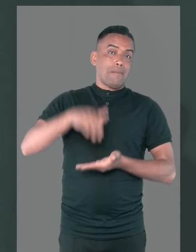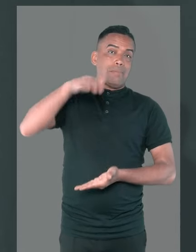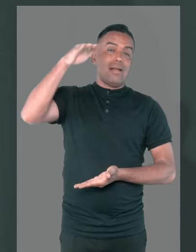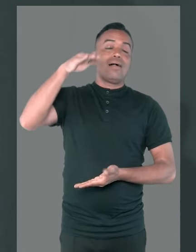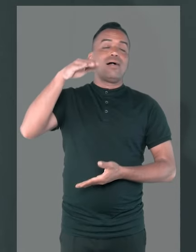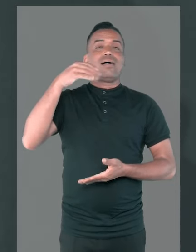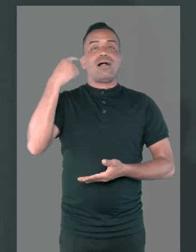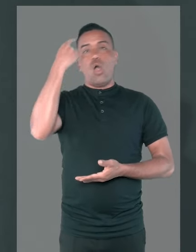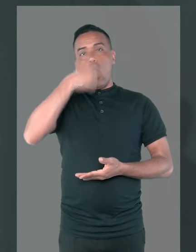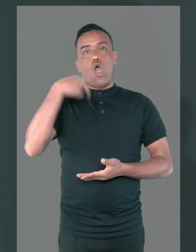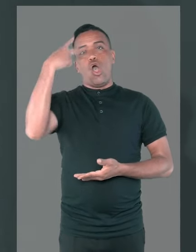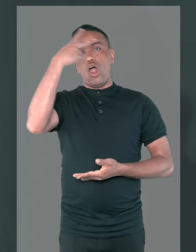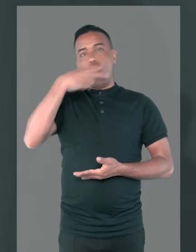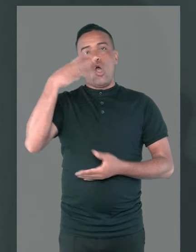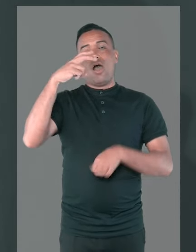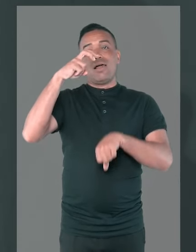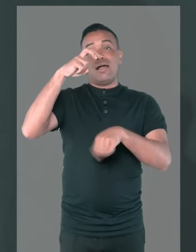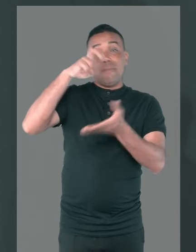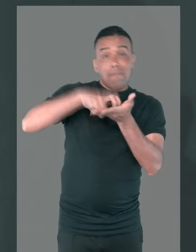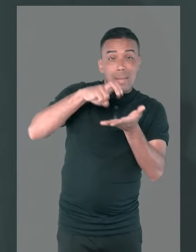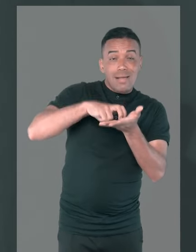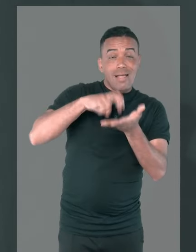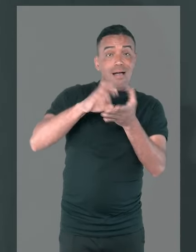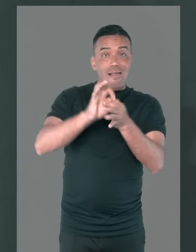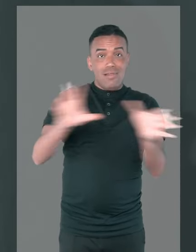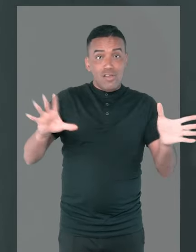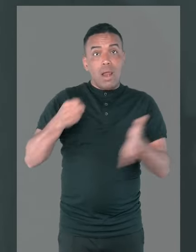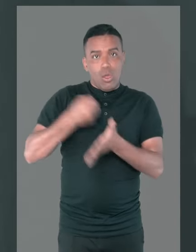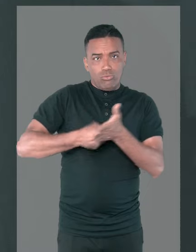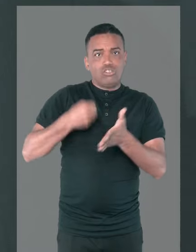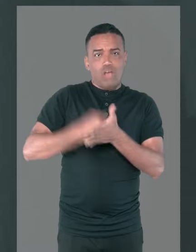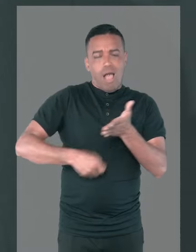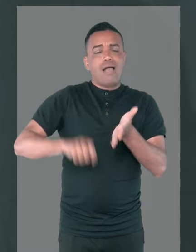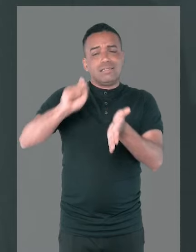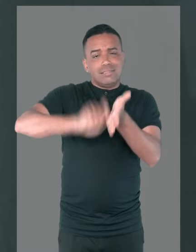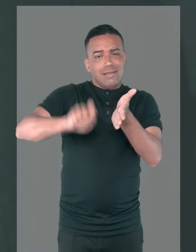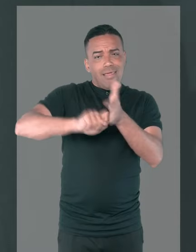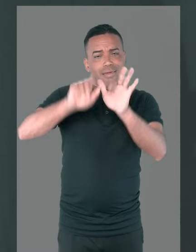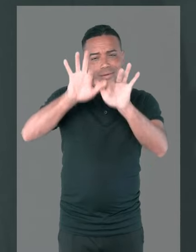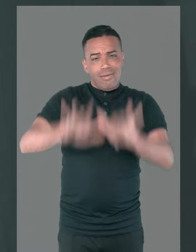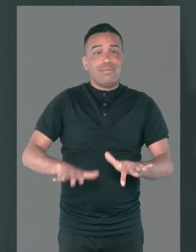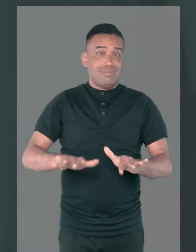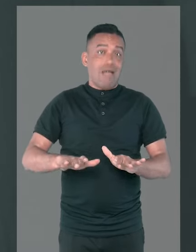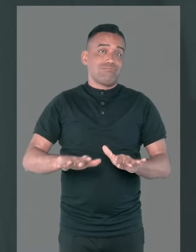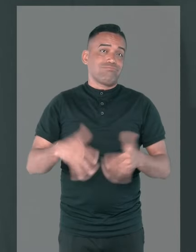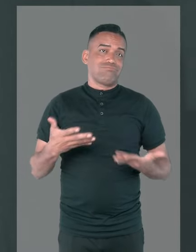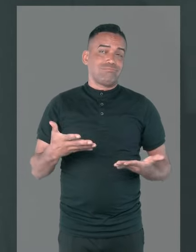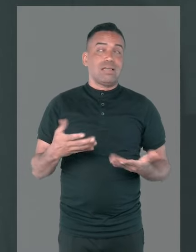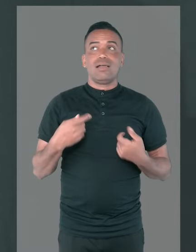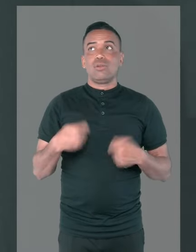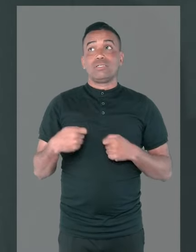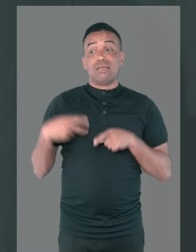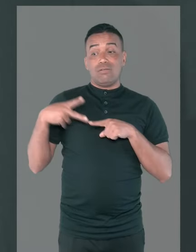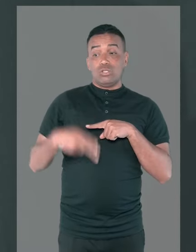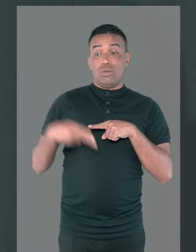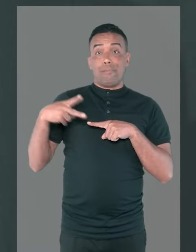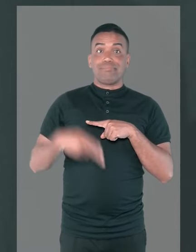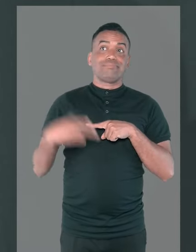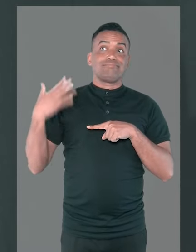manhã livres para que eu possa me dedicar a esse texto, eu preciso não ser